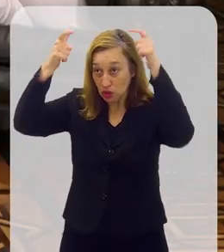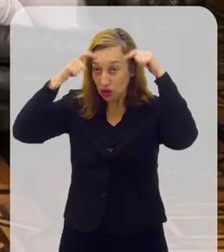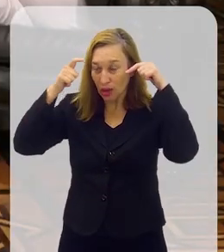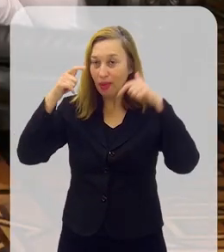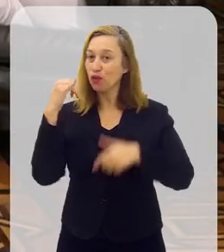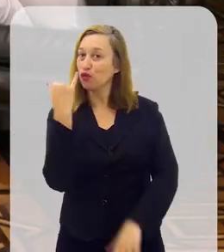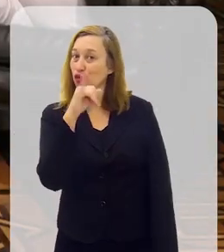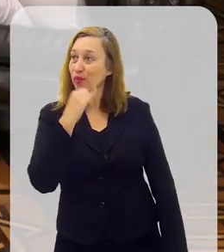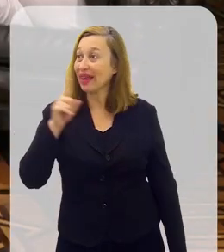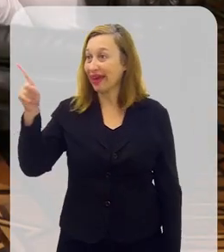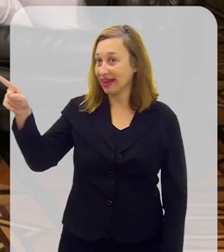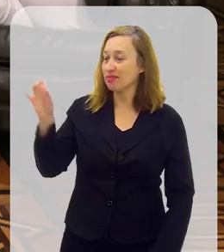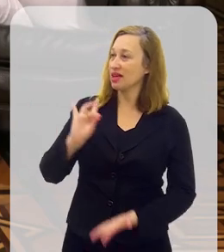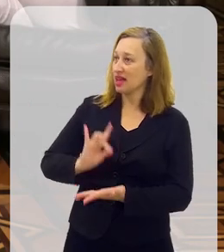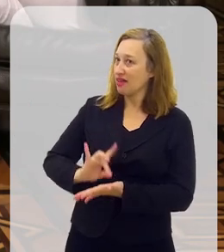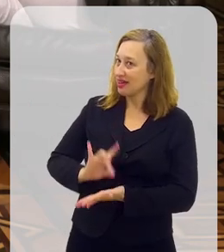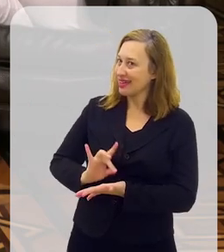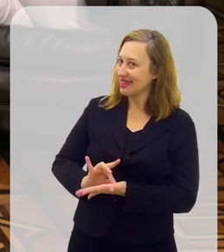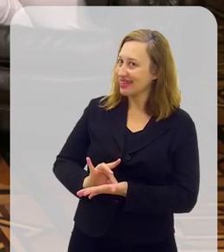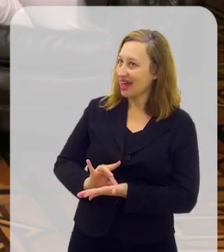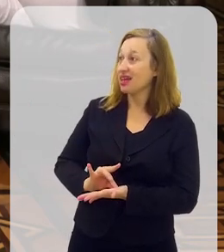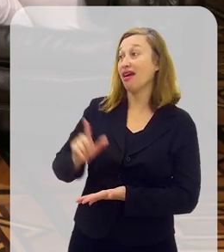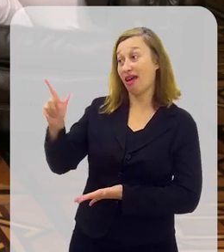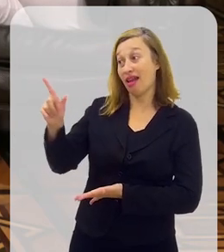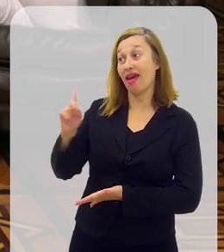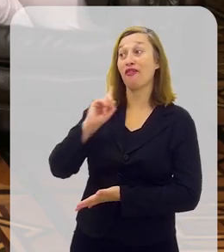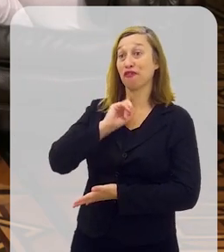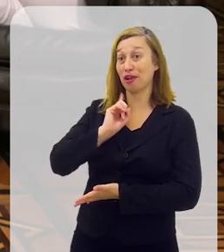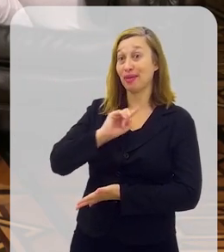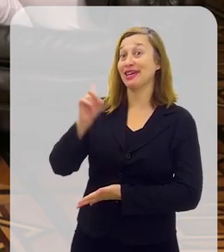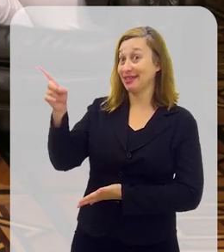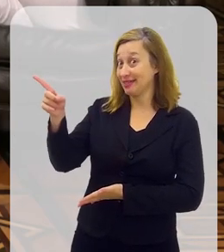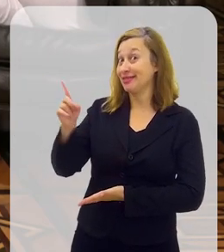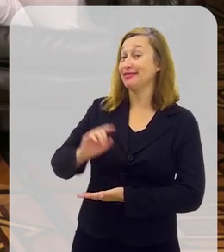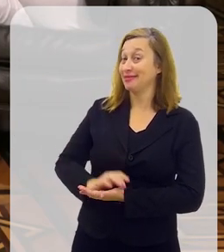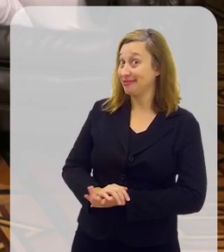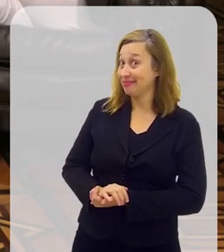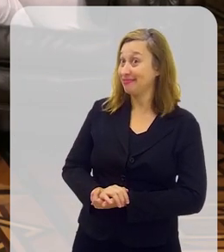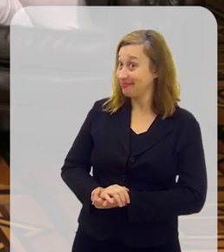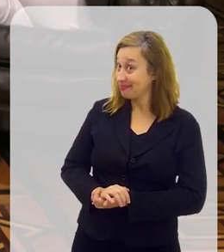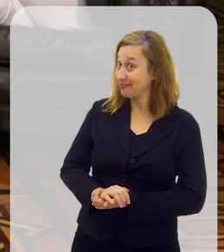com com o chapéu do Fluminense mas na verdade em bai daquele é